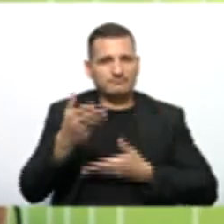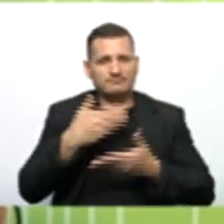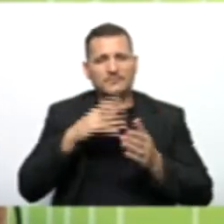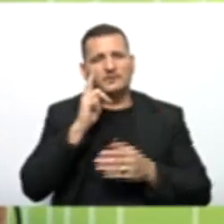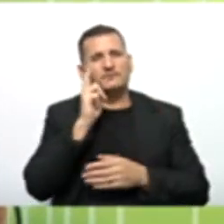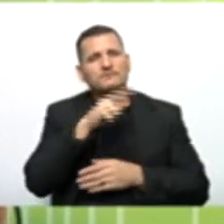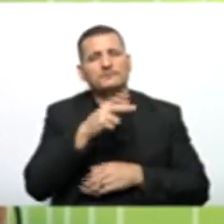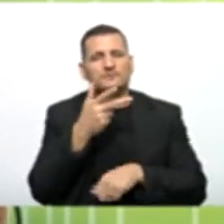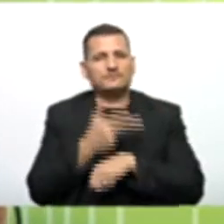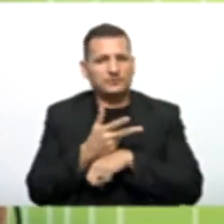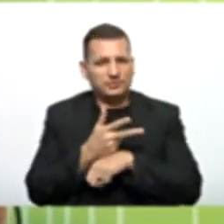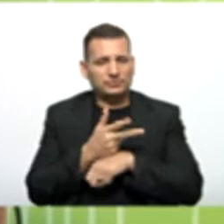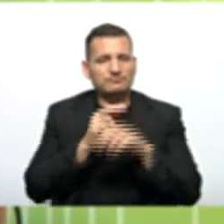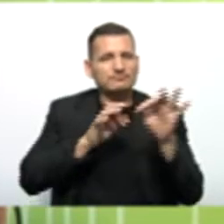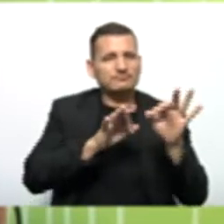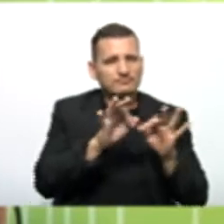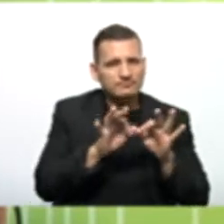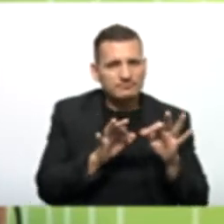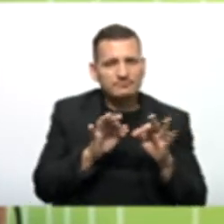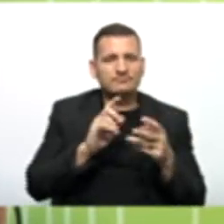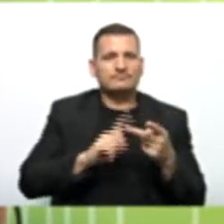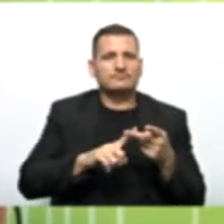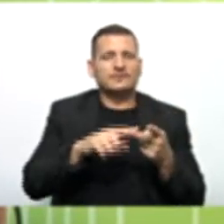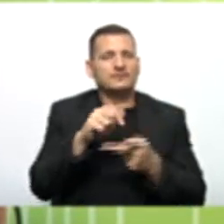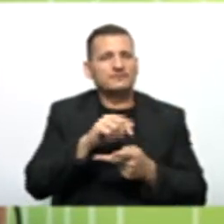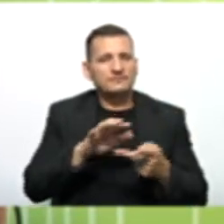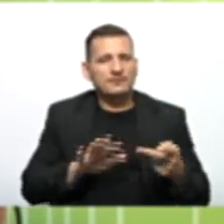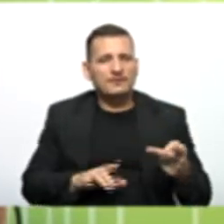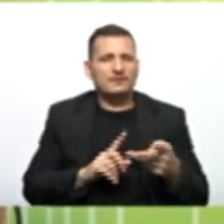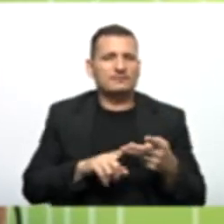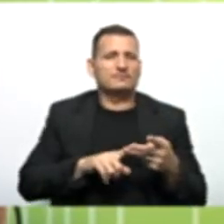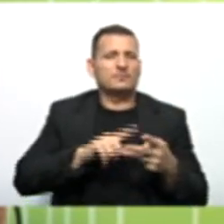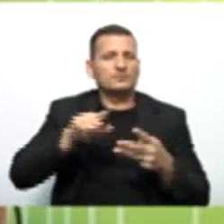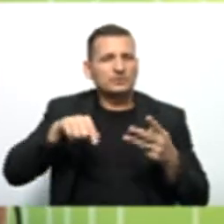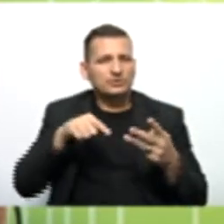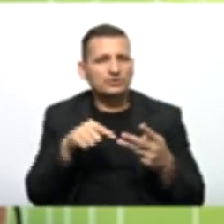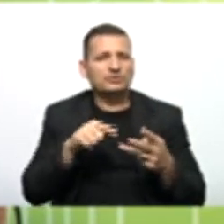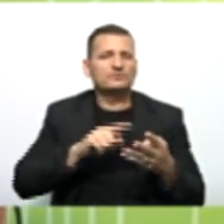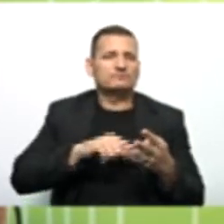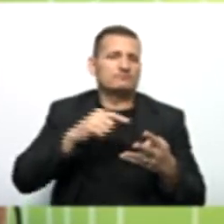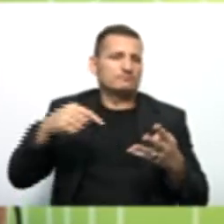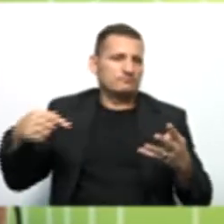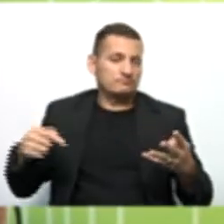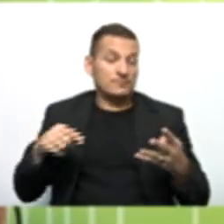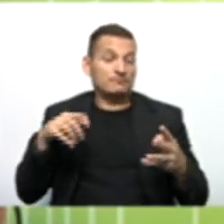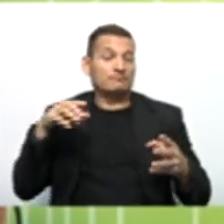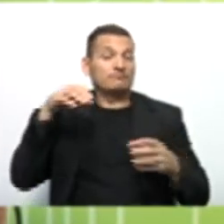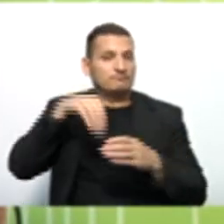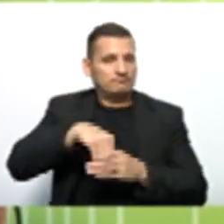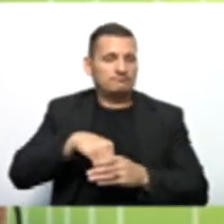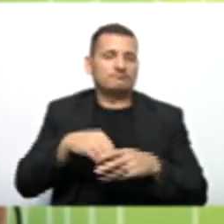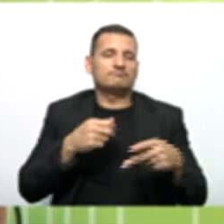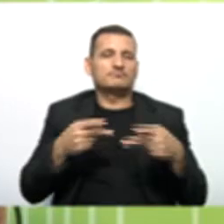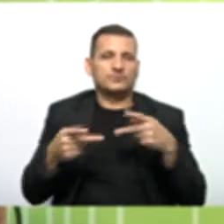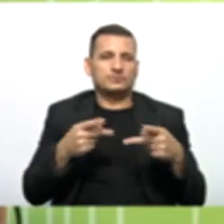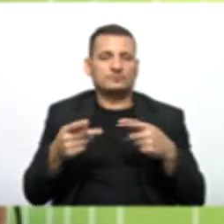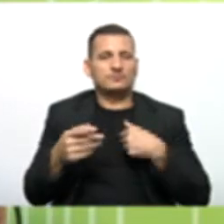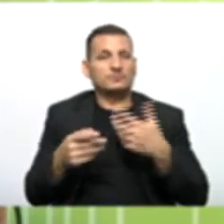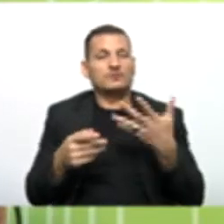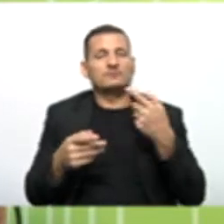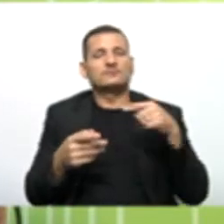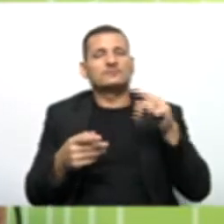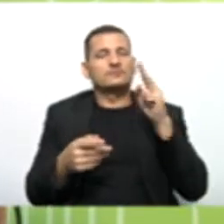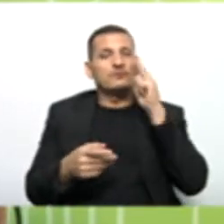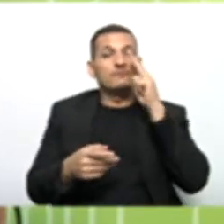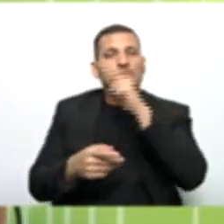vídeo planejamento, atividades, objetivos, tudo isso tem a ver com projetos. Tá? E eu quero que vocês olhem essa imagem